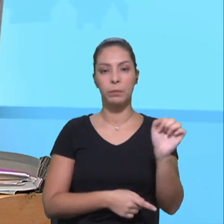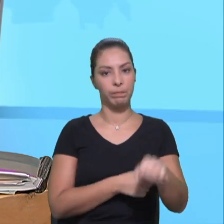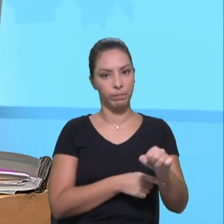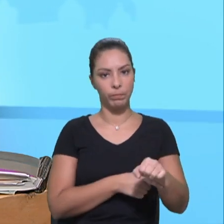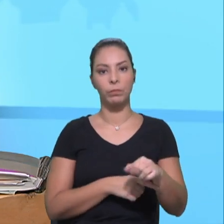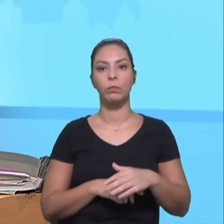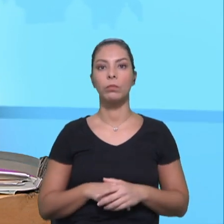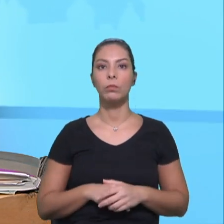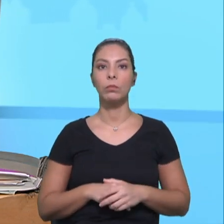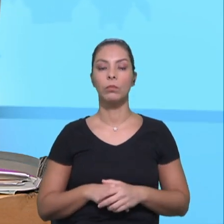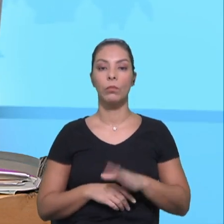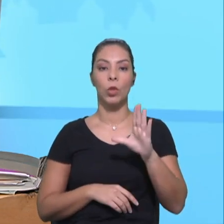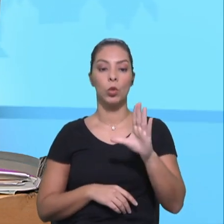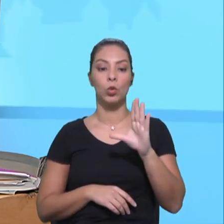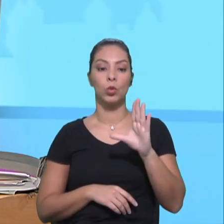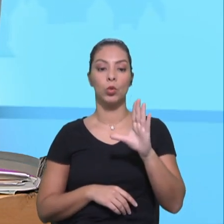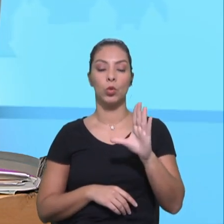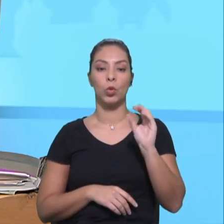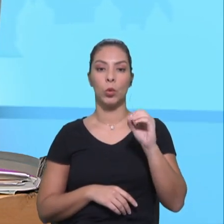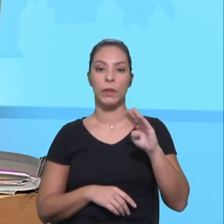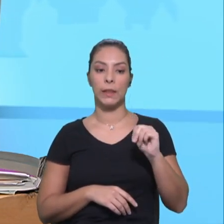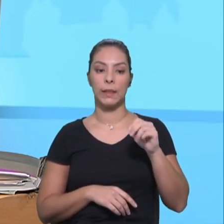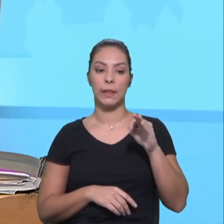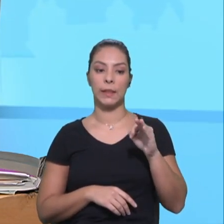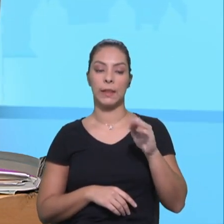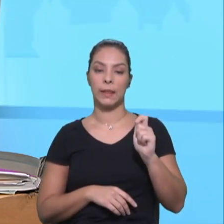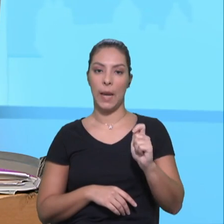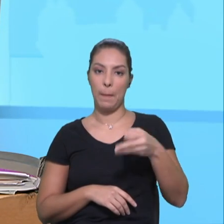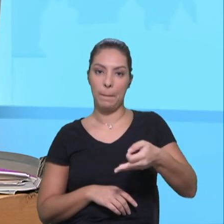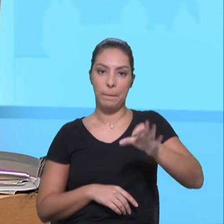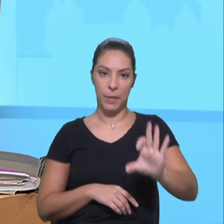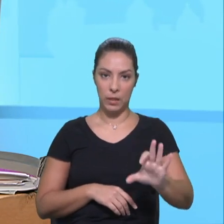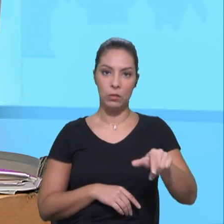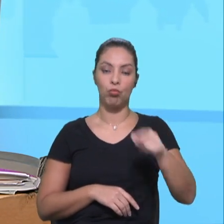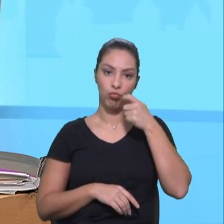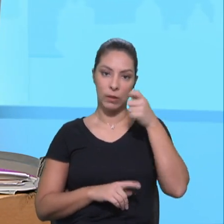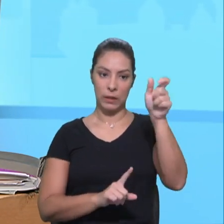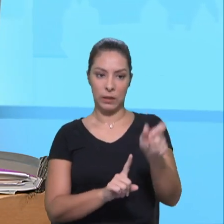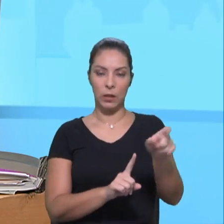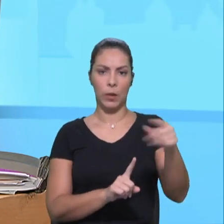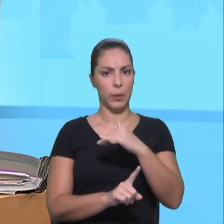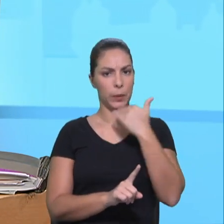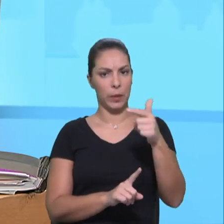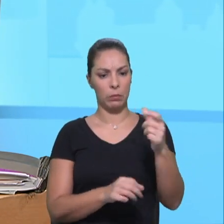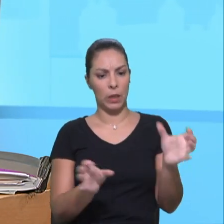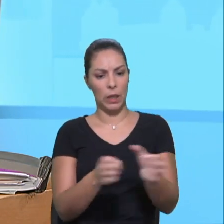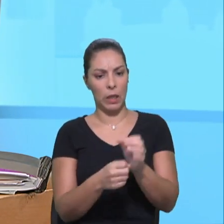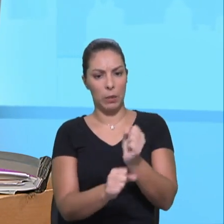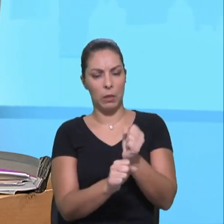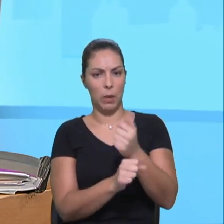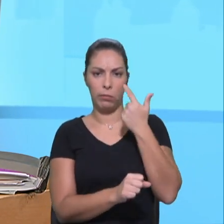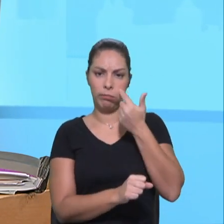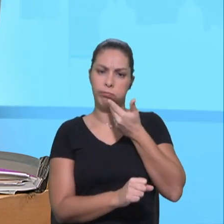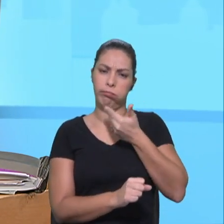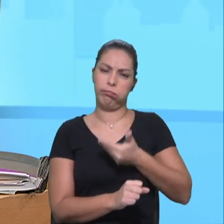Giuseppe Midili é liturgista, tem experiência em trabalho em equipa. Aliás,